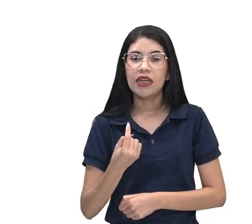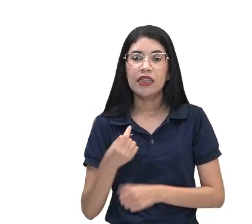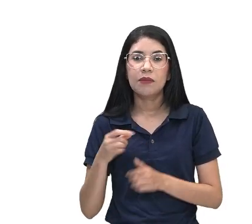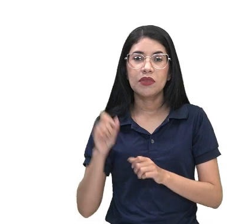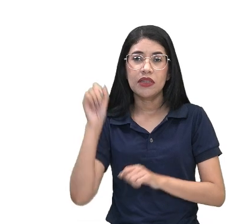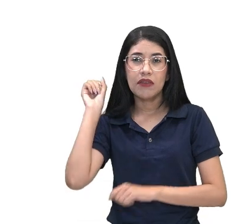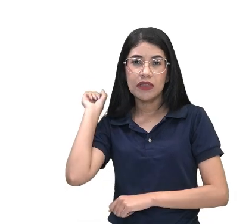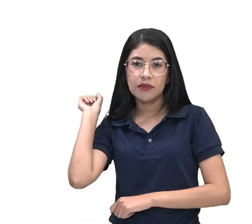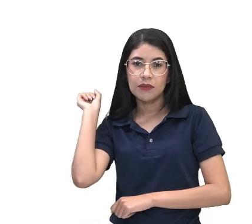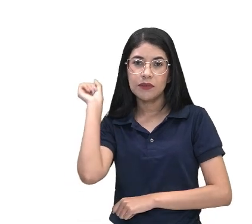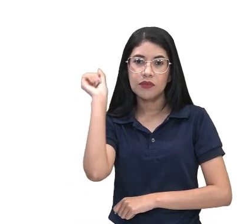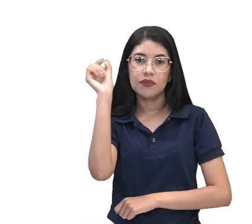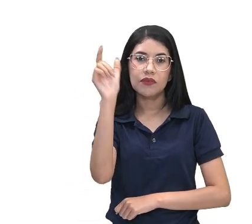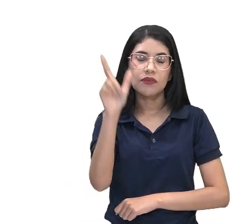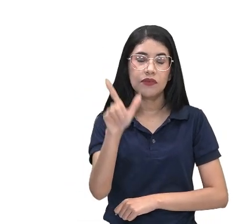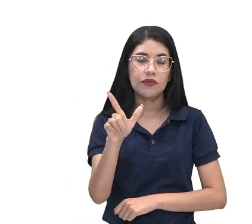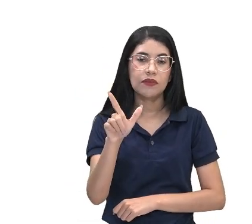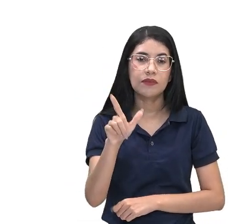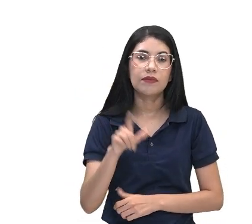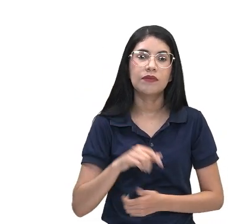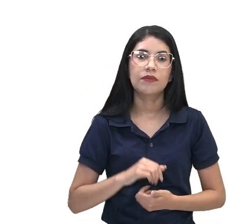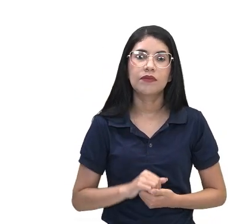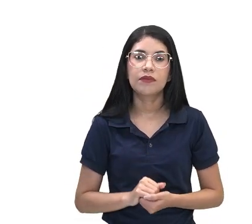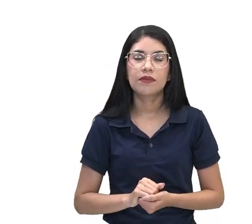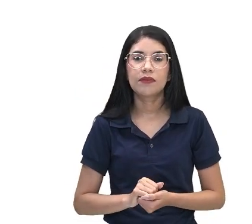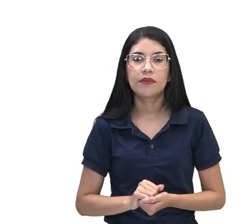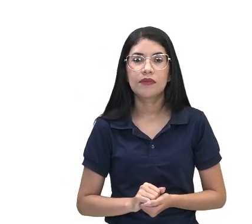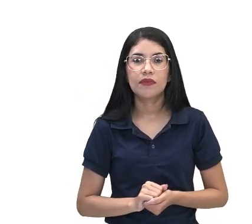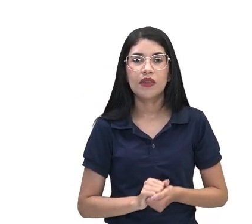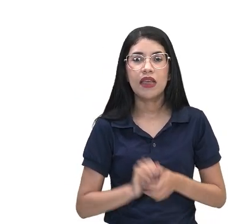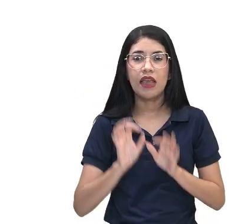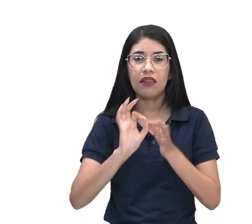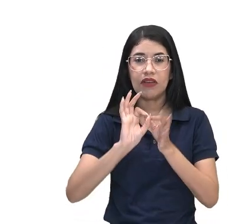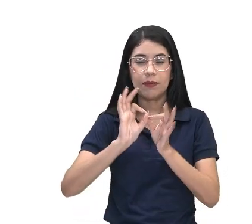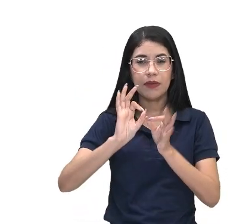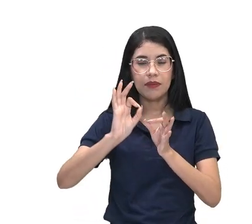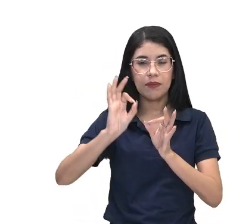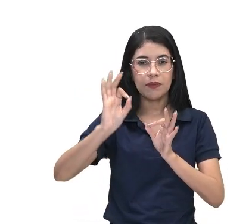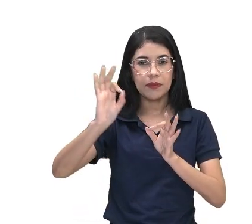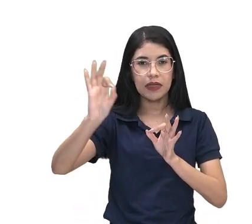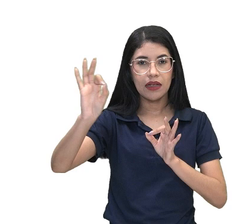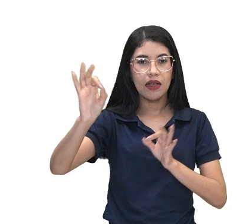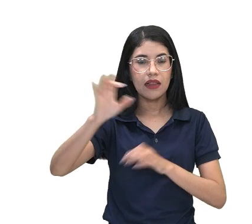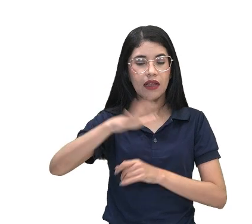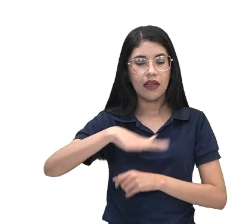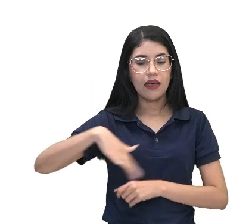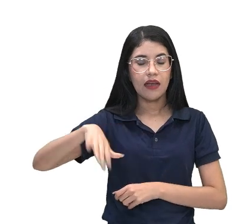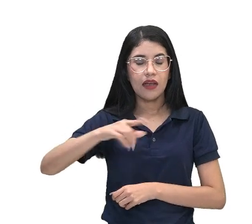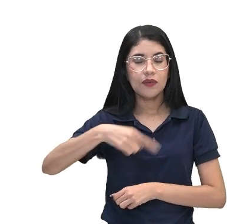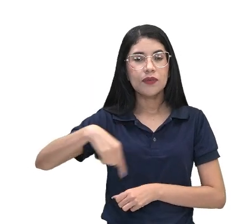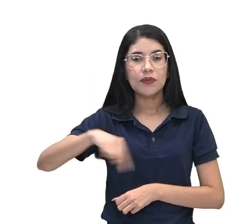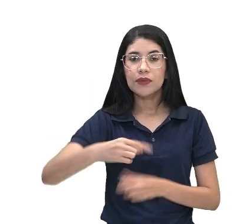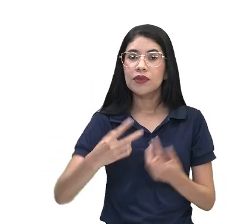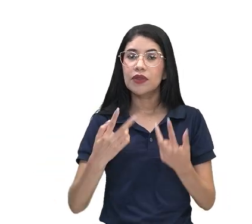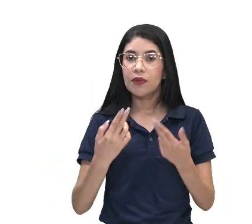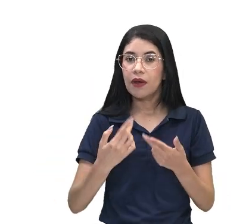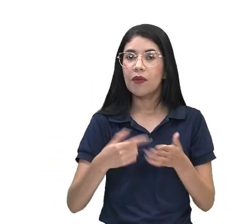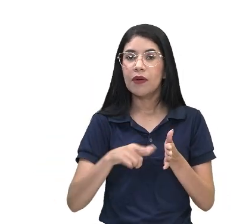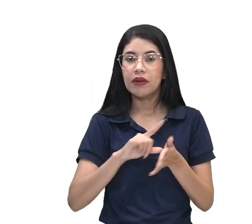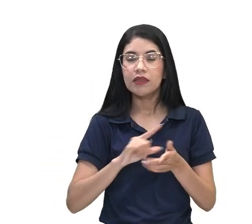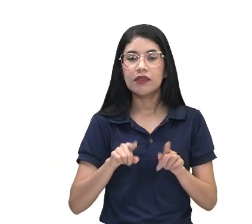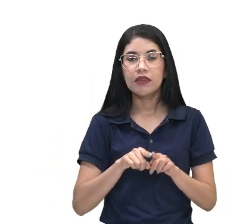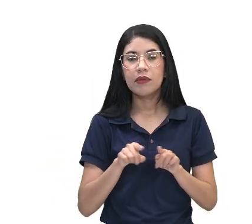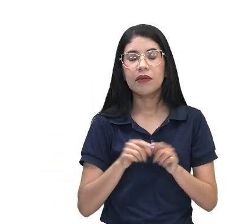ali a bola de ferro e ela vai viajar ali pelo estádio e, igual às outras modalidades, ele